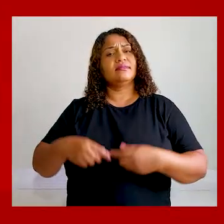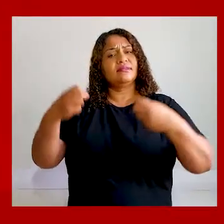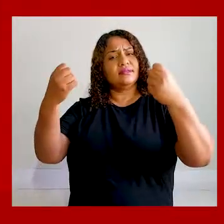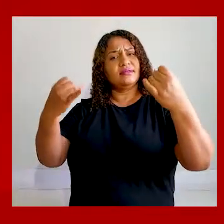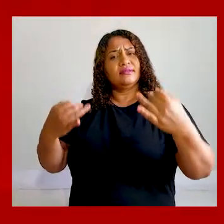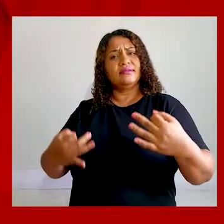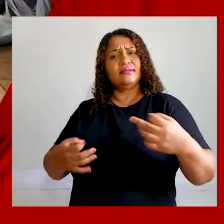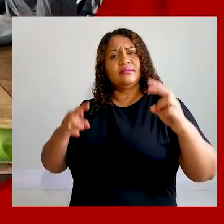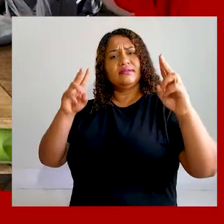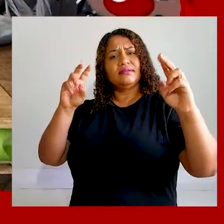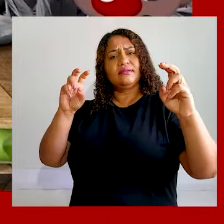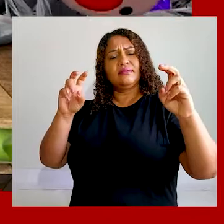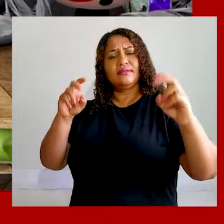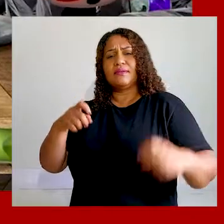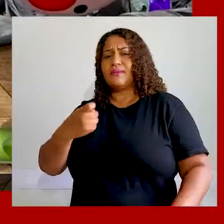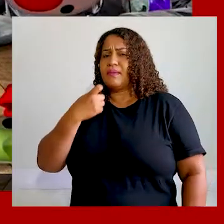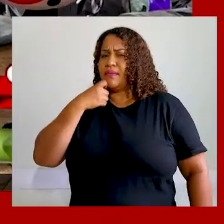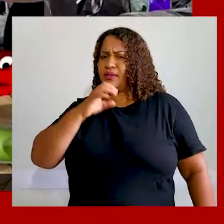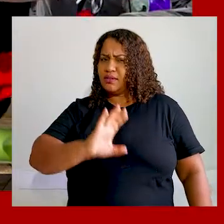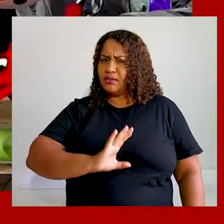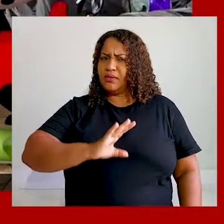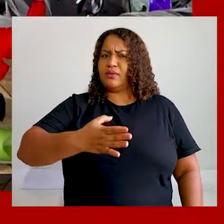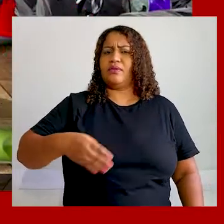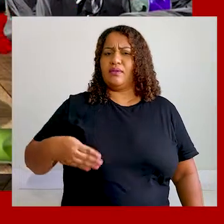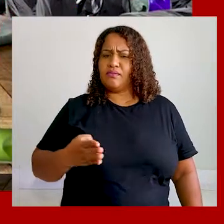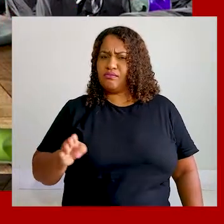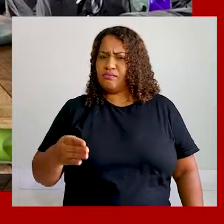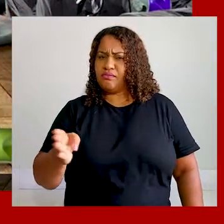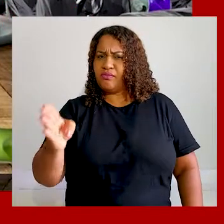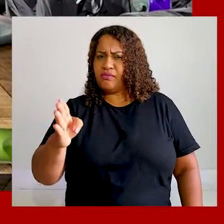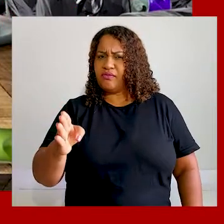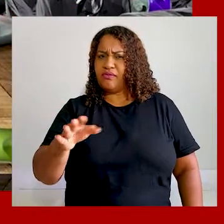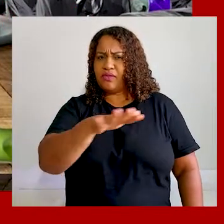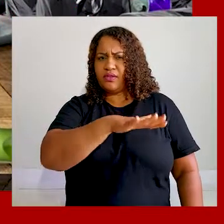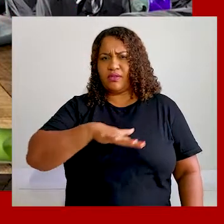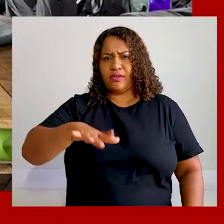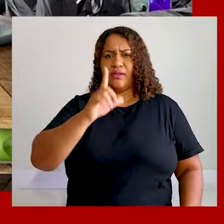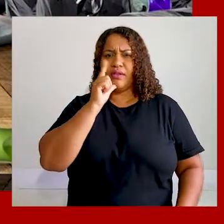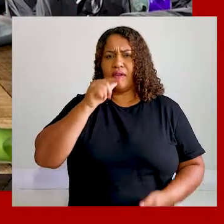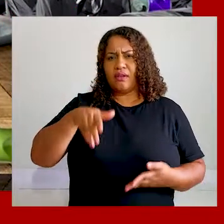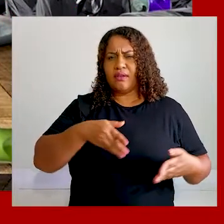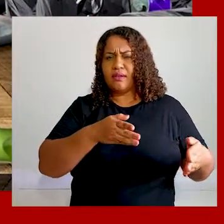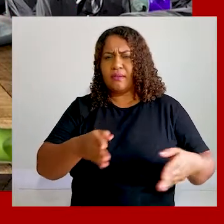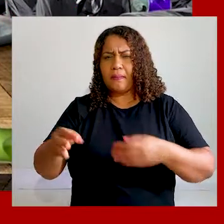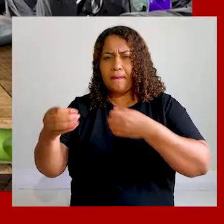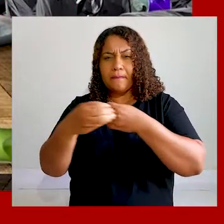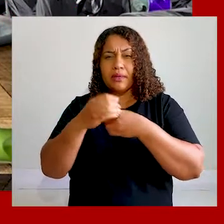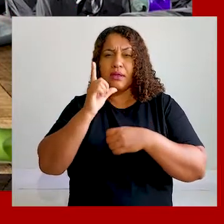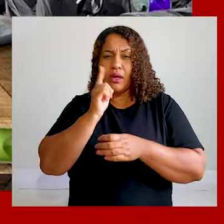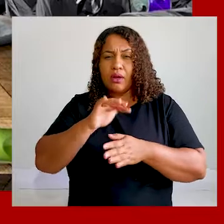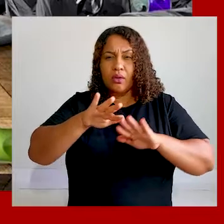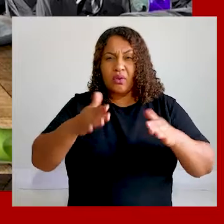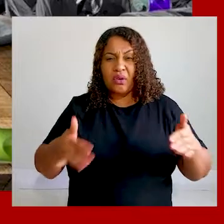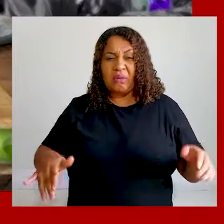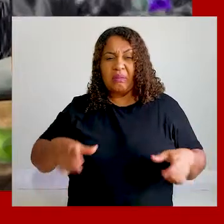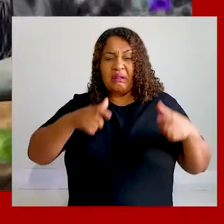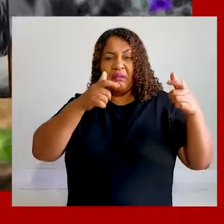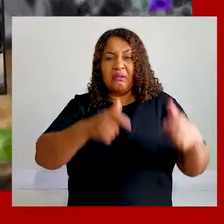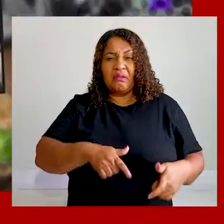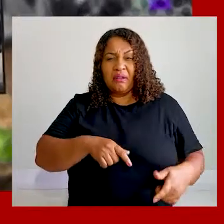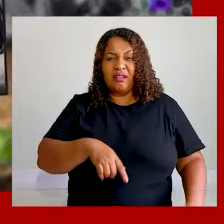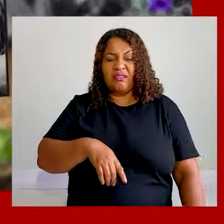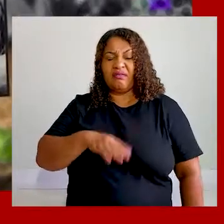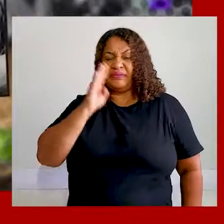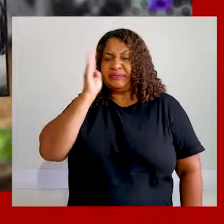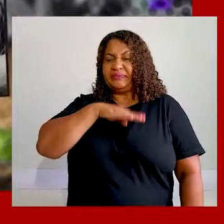Tenho que falar de um peixinho valente que vivia na foz de um rio, pertinho do mar. Um lugar